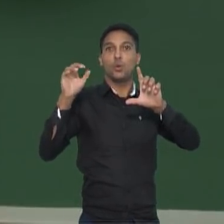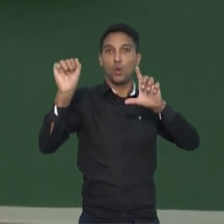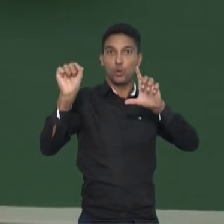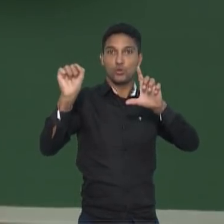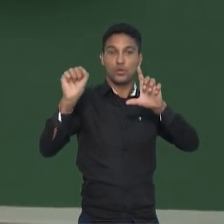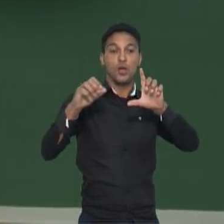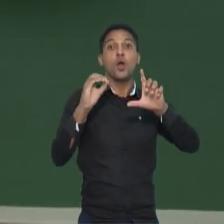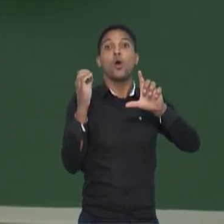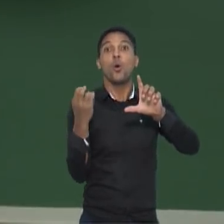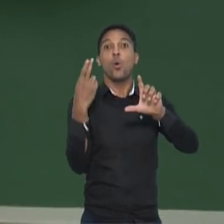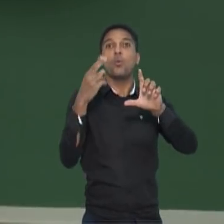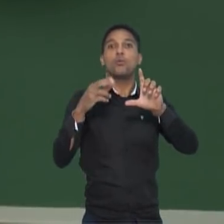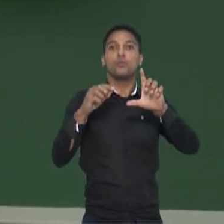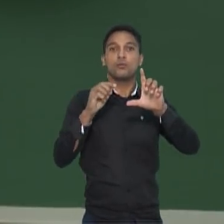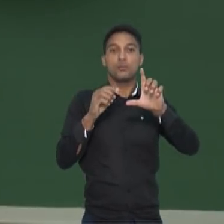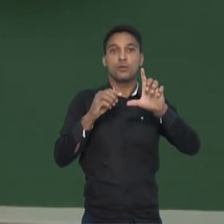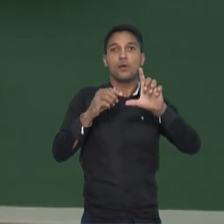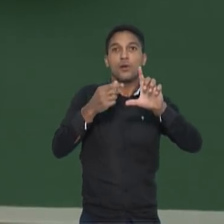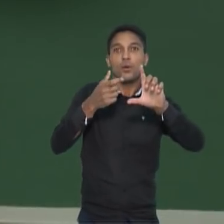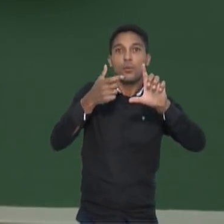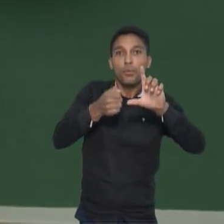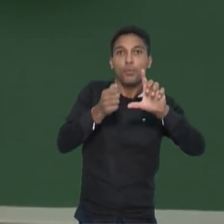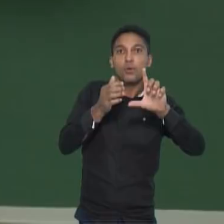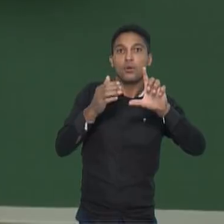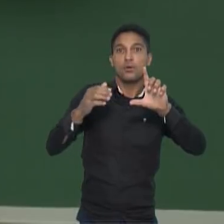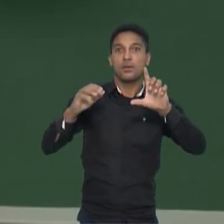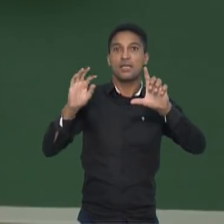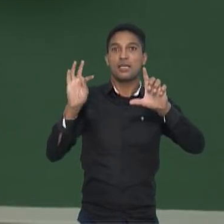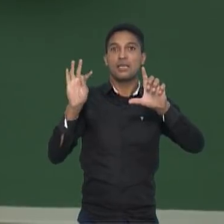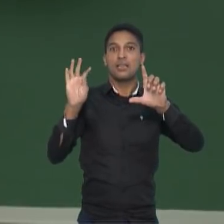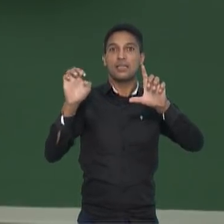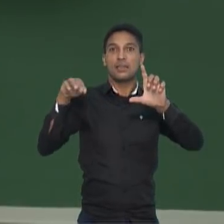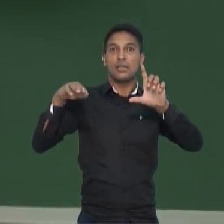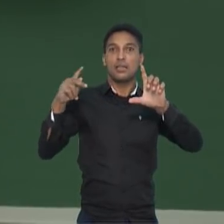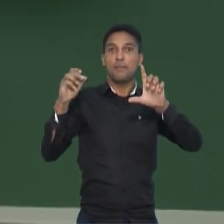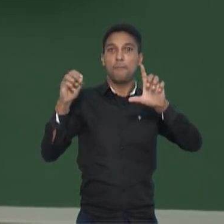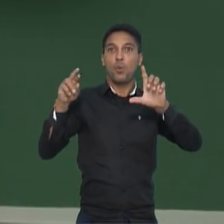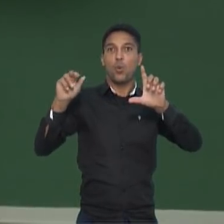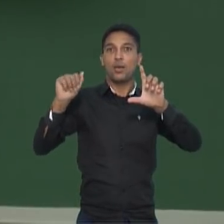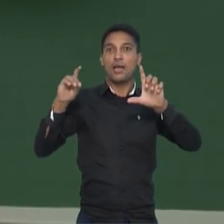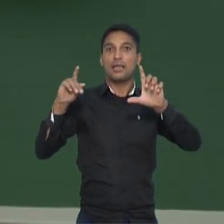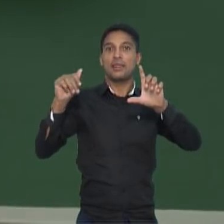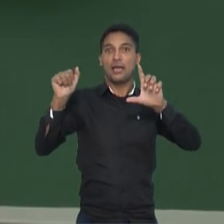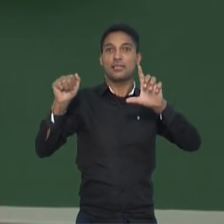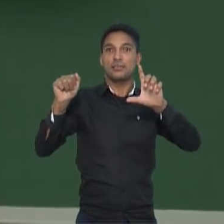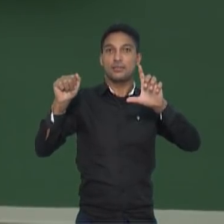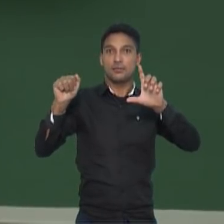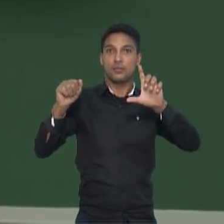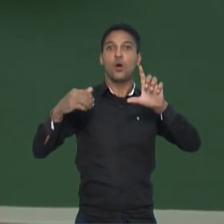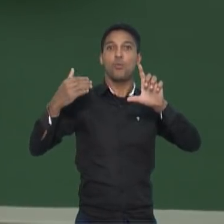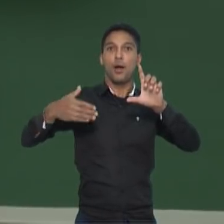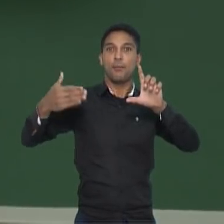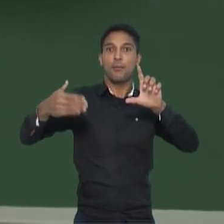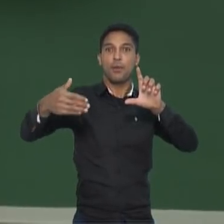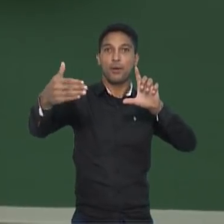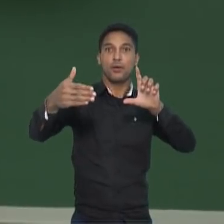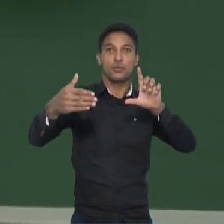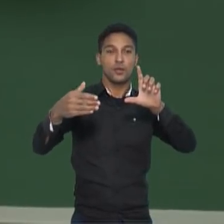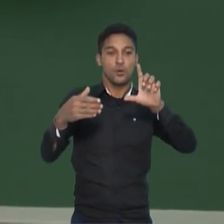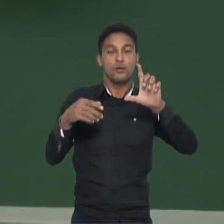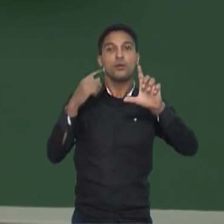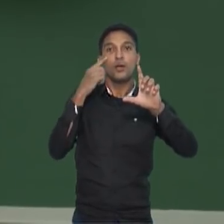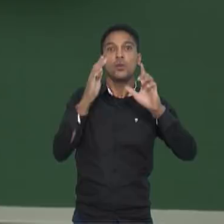Ele ocorre tanto na literatura, quanto na TV, no rádio, no cinema. Vocês já vão ver como que acontece em todas essas